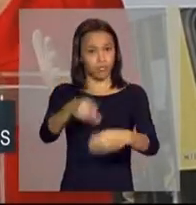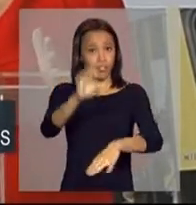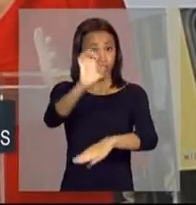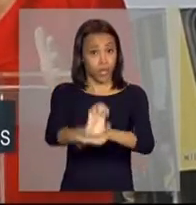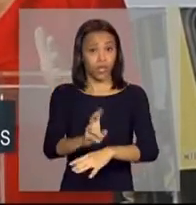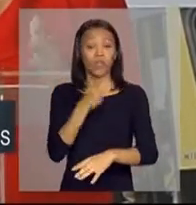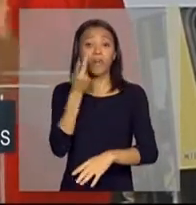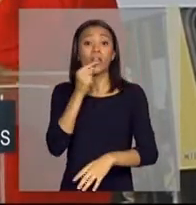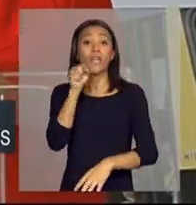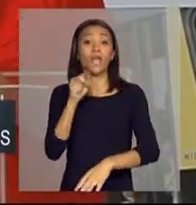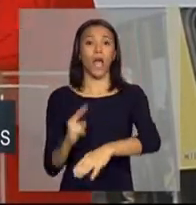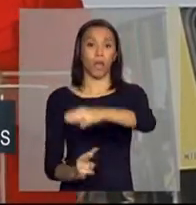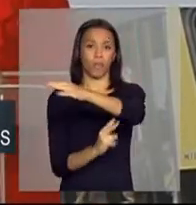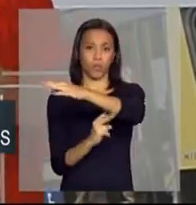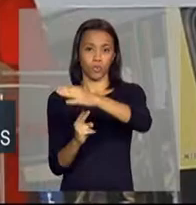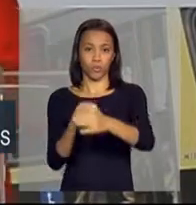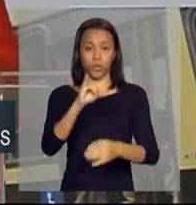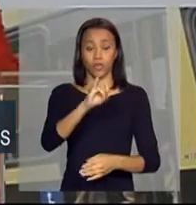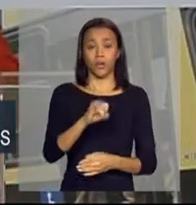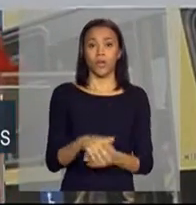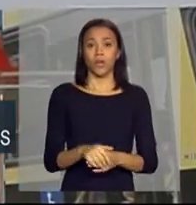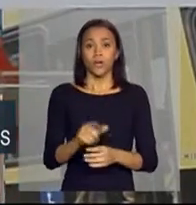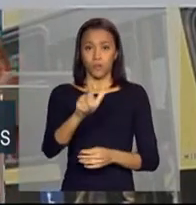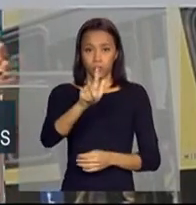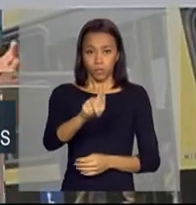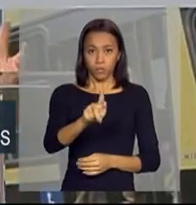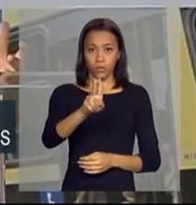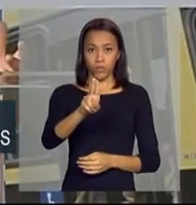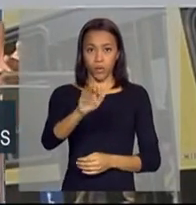ponte do Guaíba para